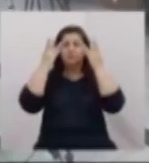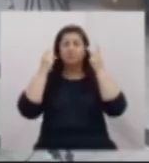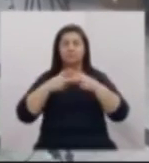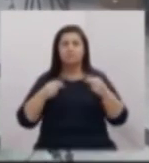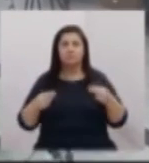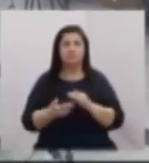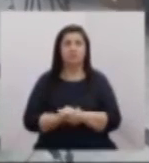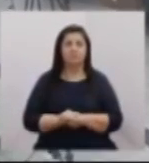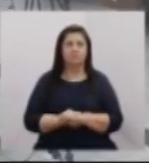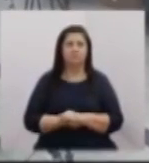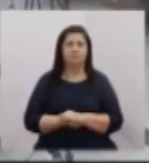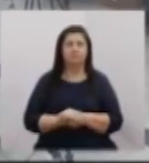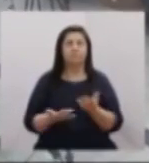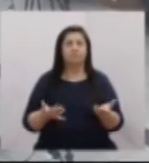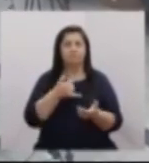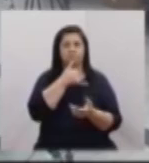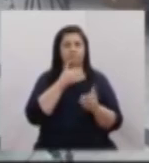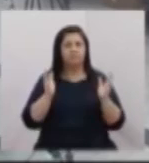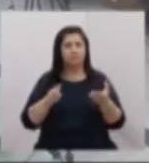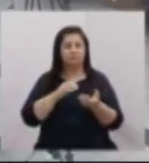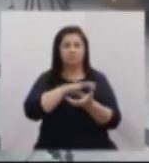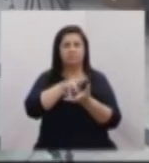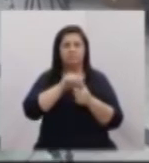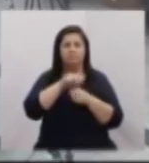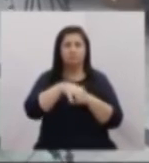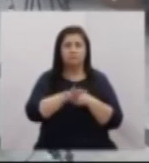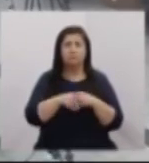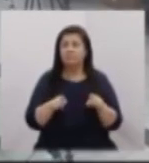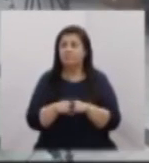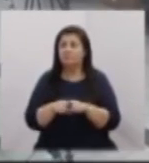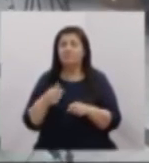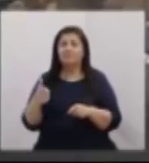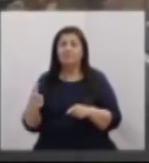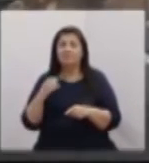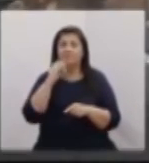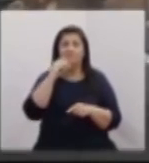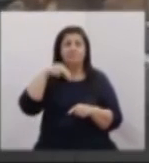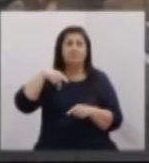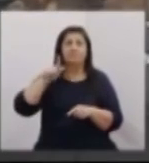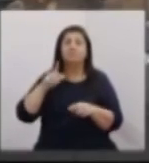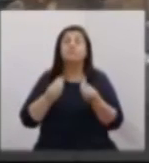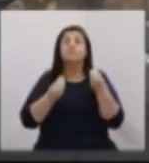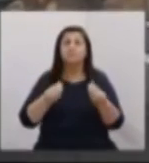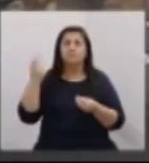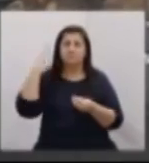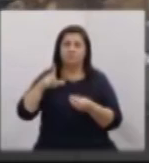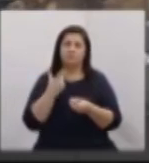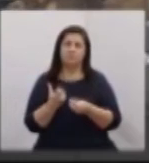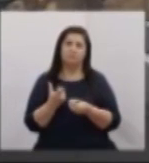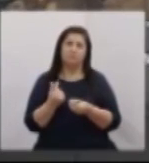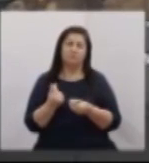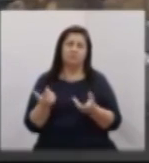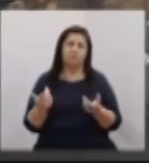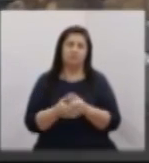Infelizmente, né, nós estamos numa situação de pandemia que também afetou as ONGs. As ONGs não estão fazendo eventos e não tem como conseguir a ração necessária para alimentar esses